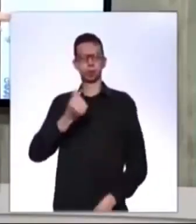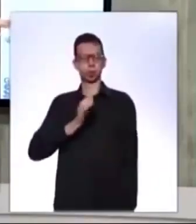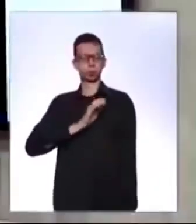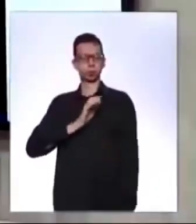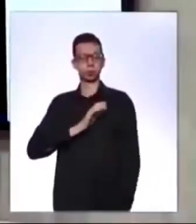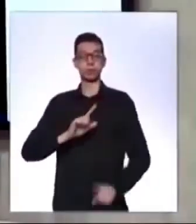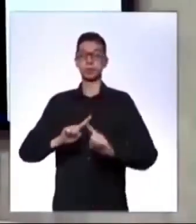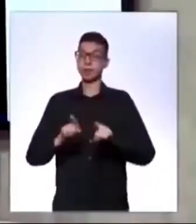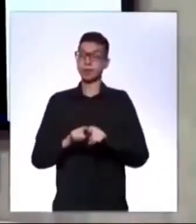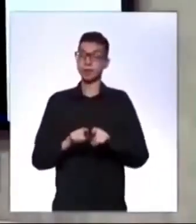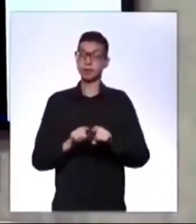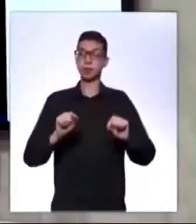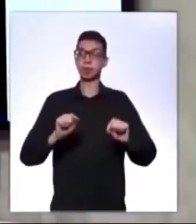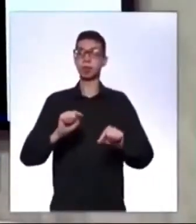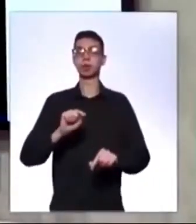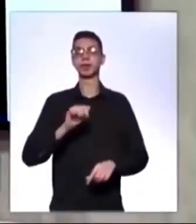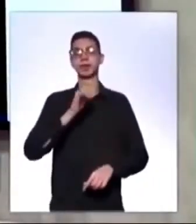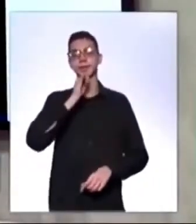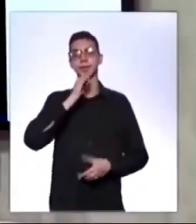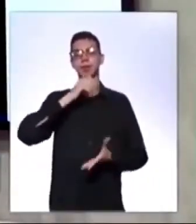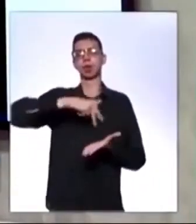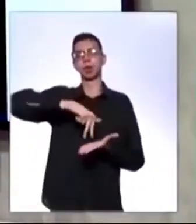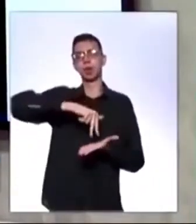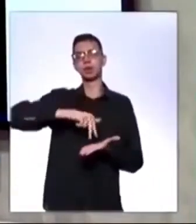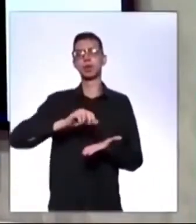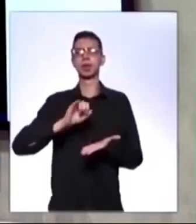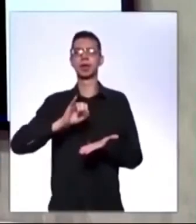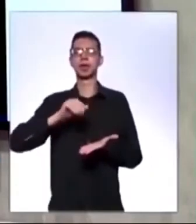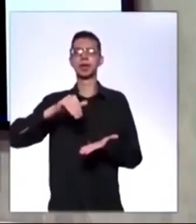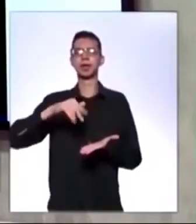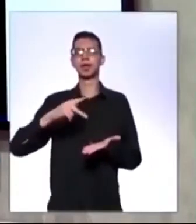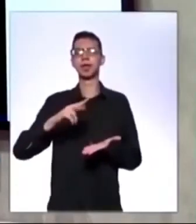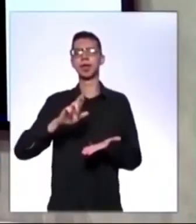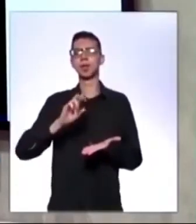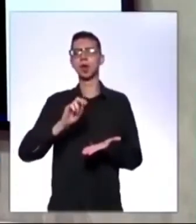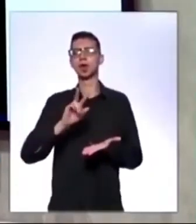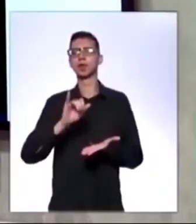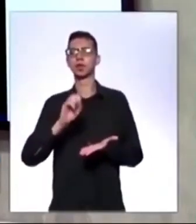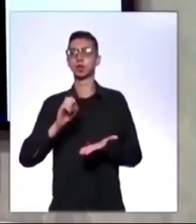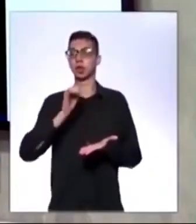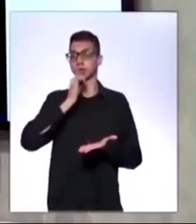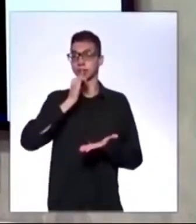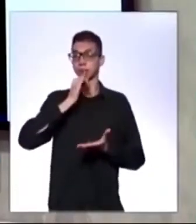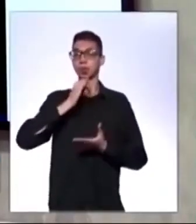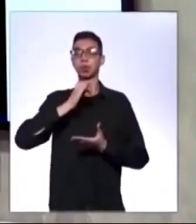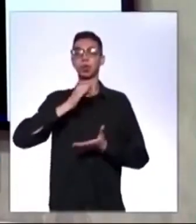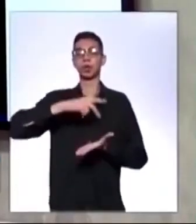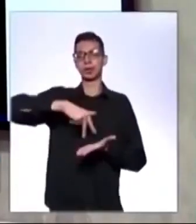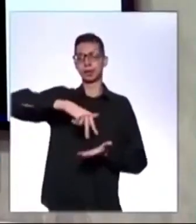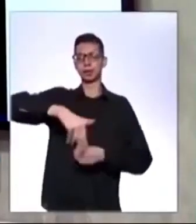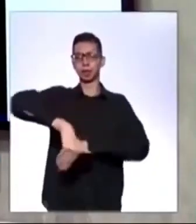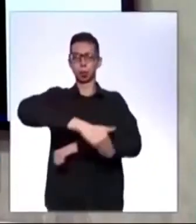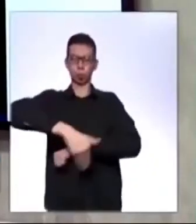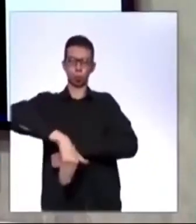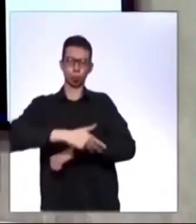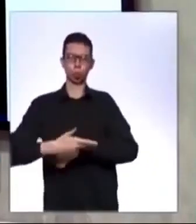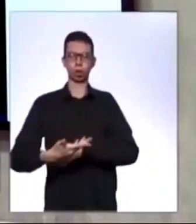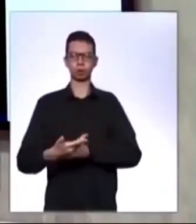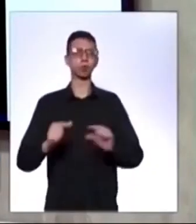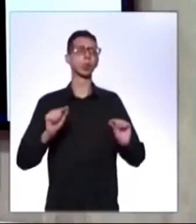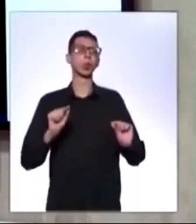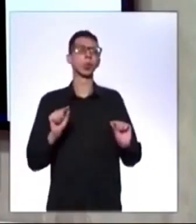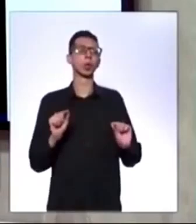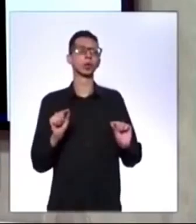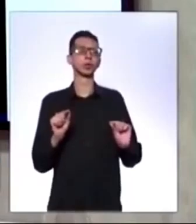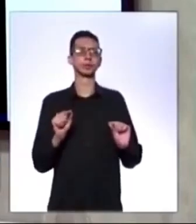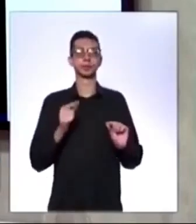tem a dança de improviso. A dança de improviso é muito legal, né? Então, é street dance, né? Então o que eu espero de improviso? Na de improviso eu peço outras coisas.